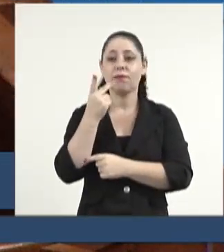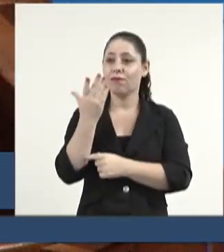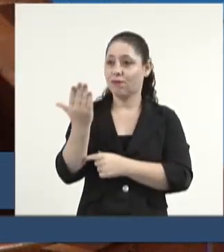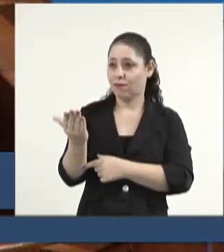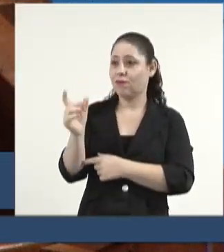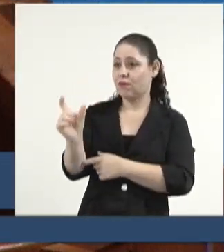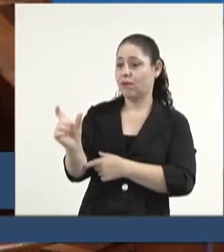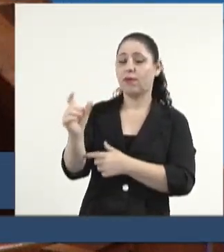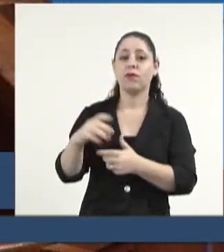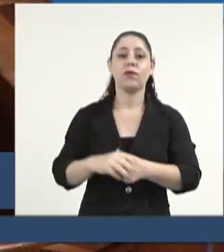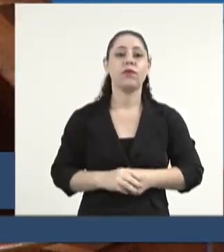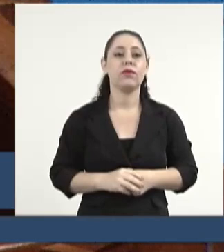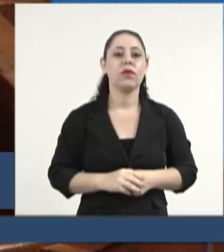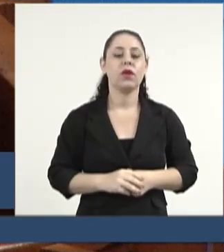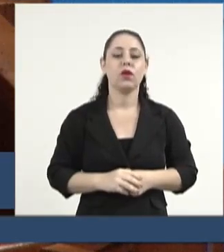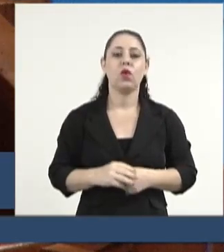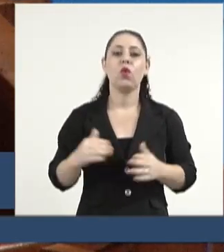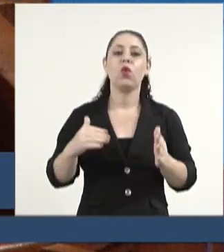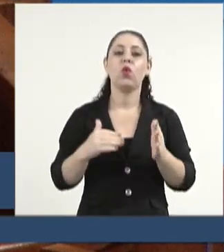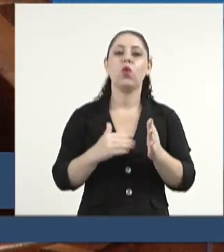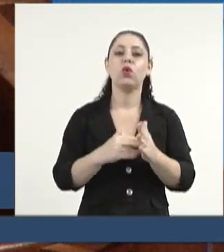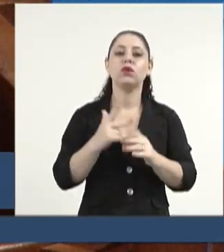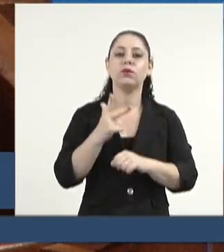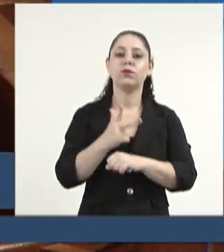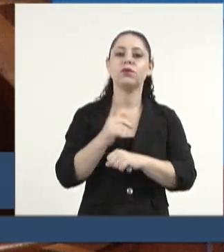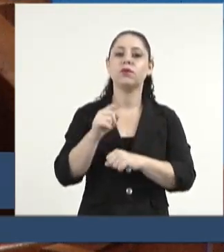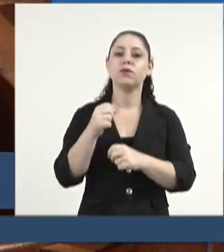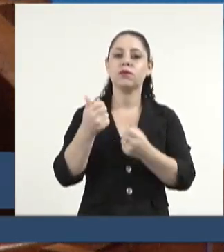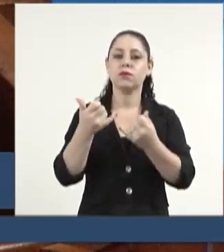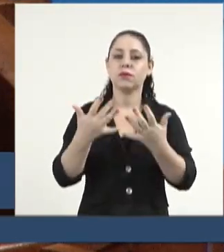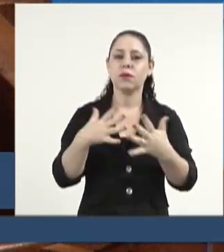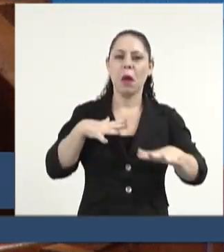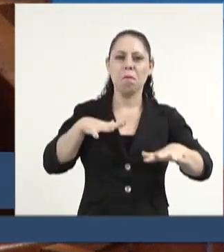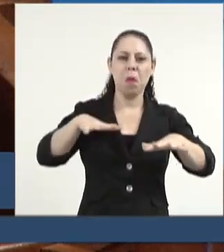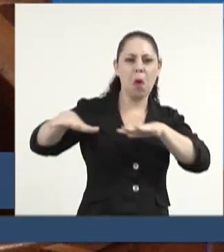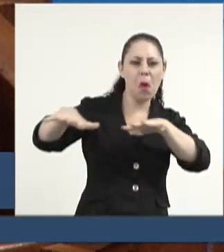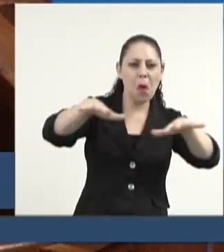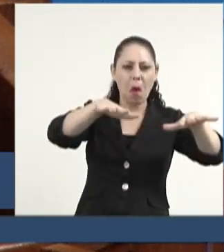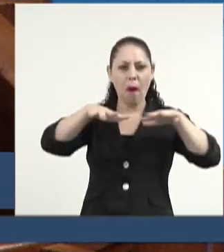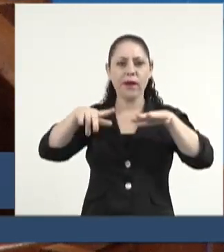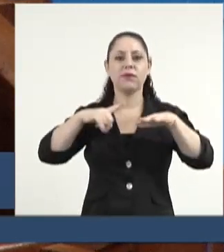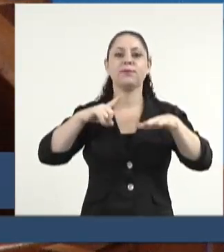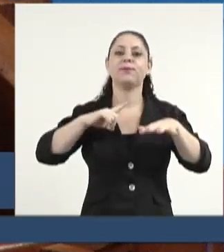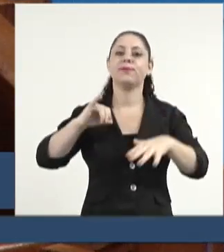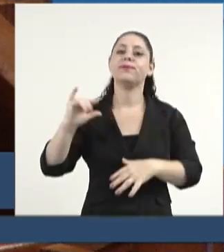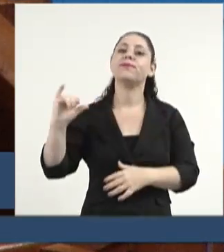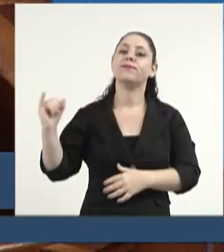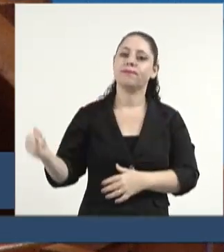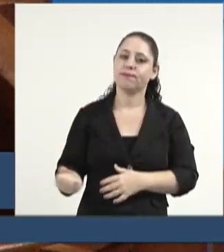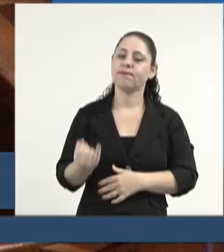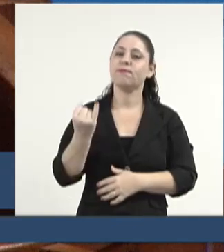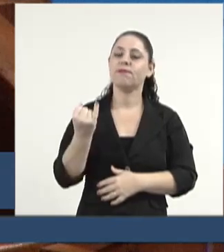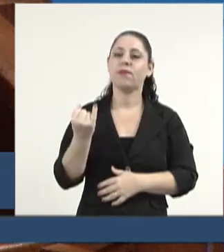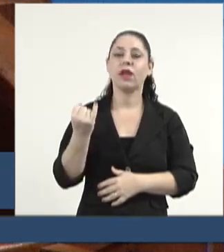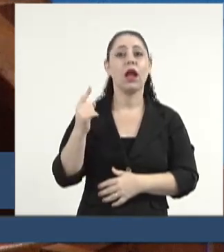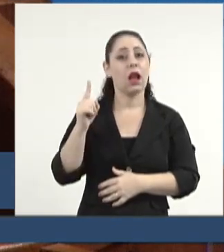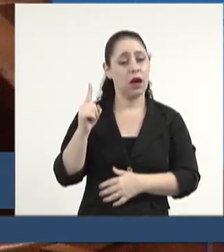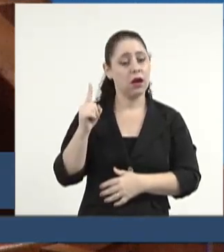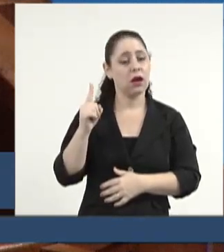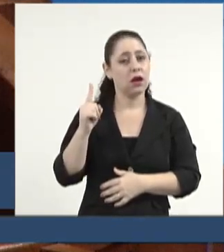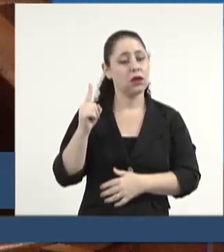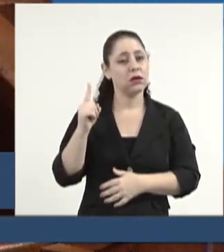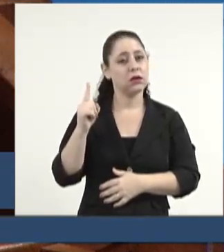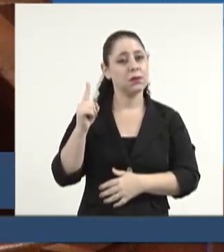ofereceu a parte, o último vídeo era justamente as manifestações que estão havendo na Europa, e